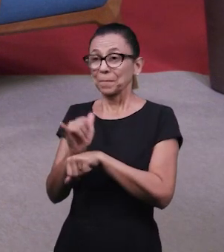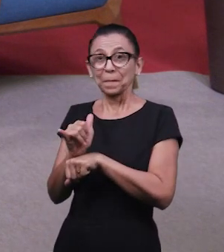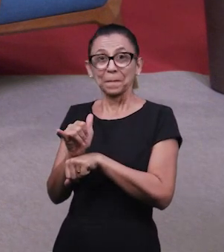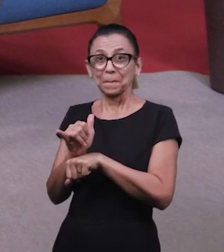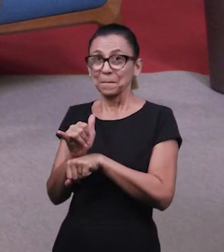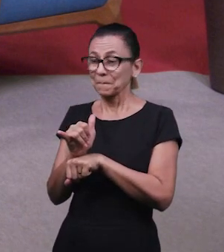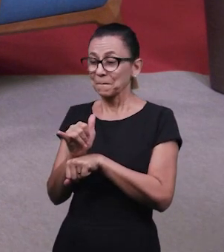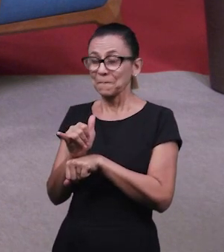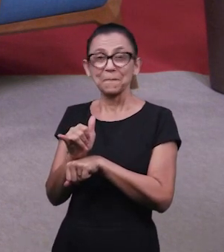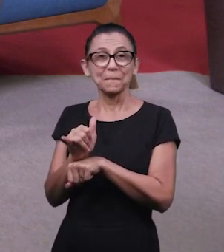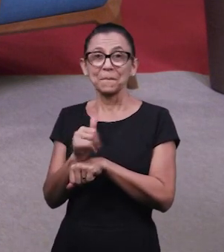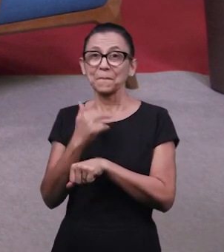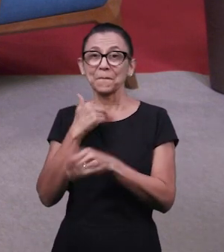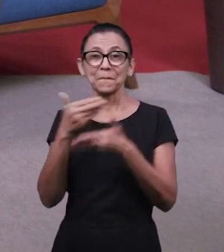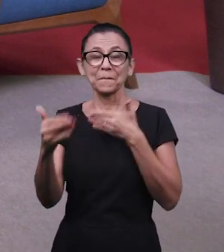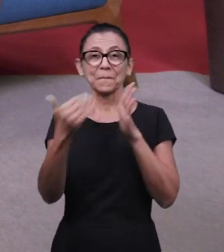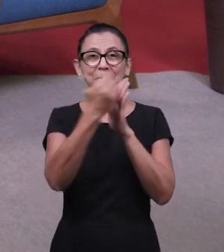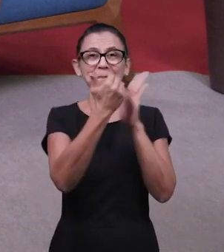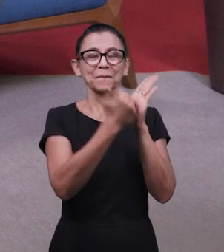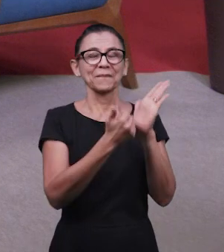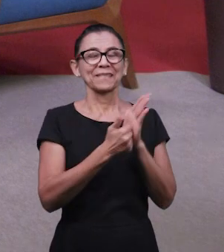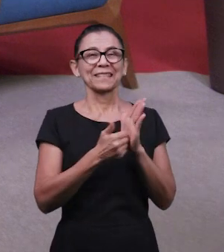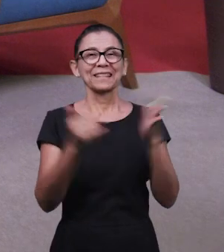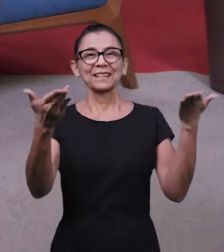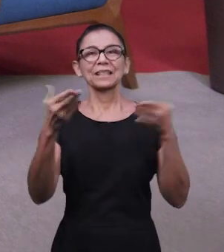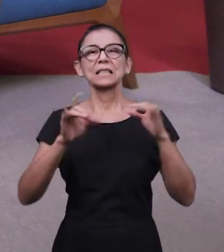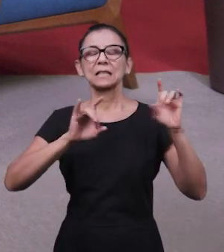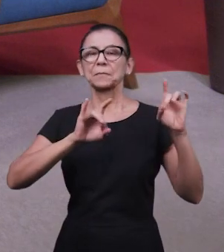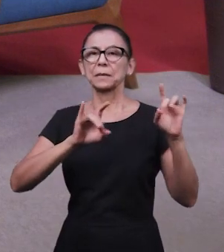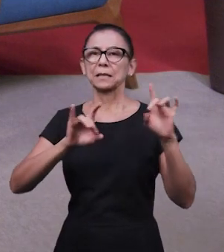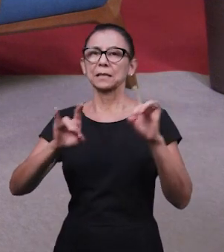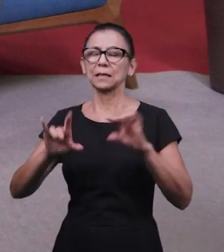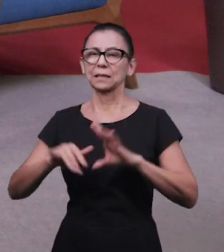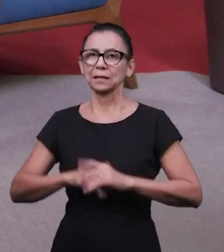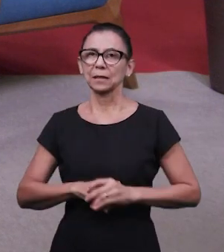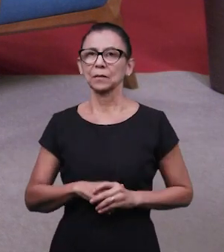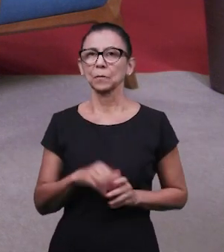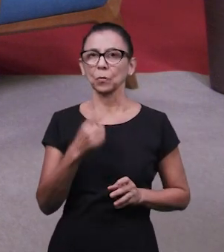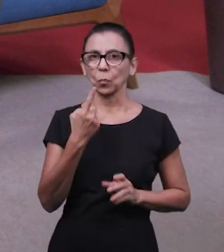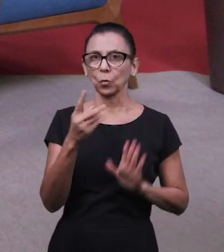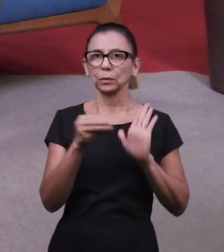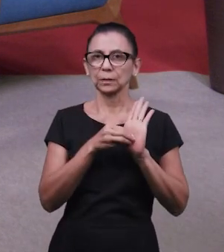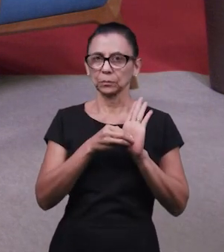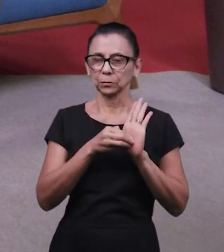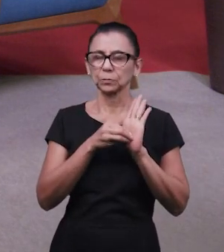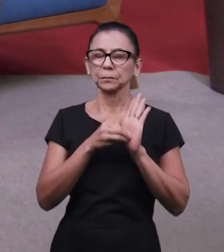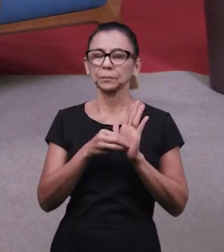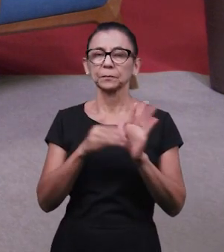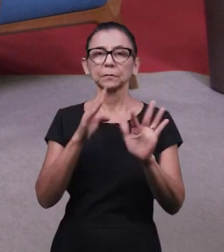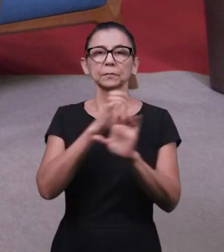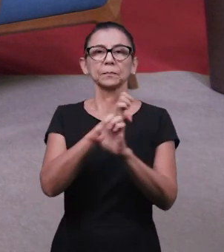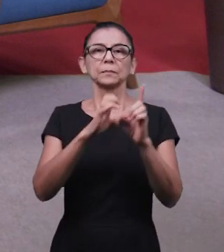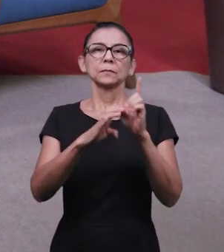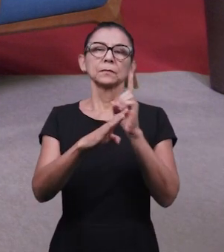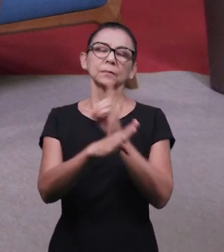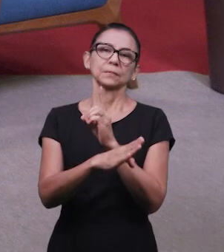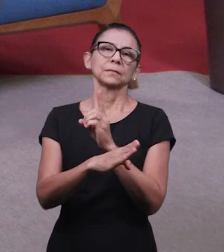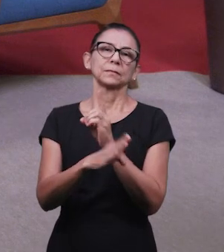ainda ouve louvores e mensagens bíblicas 24 horas por dia e ainda pode compartilhar os nossos